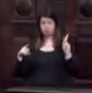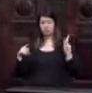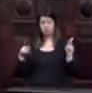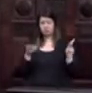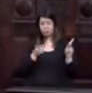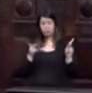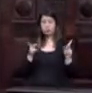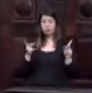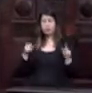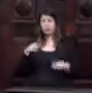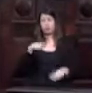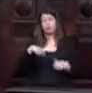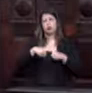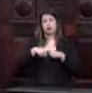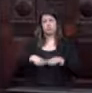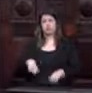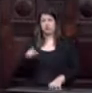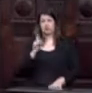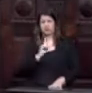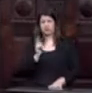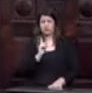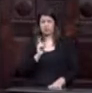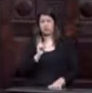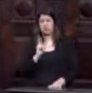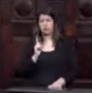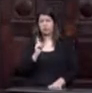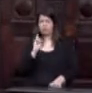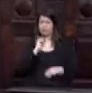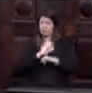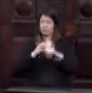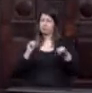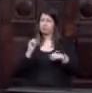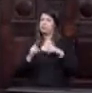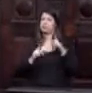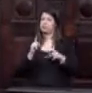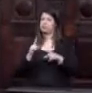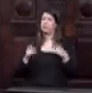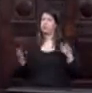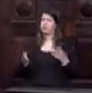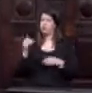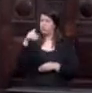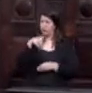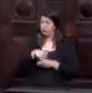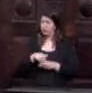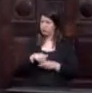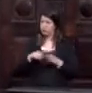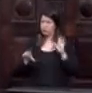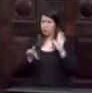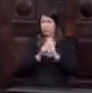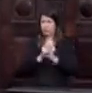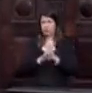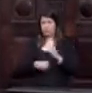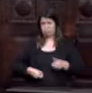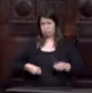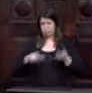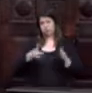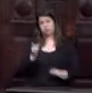Nós não estamos aqui, e que se fale para a população, hoje votando uma lei de teto. Não